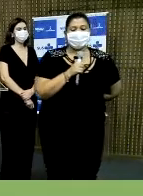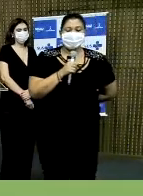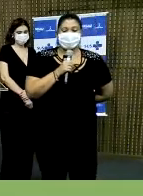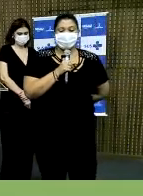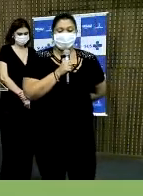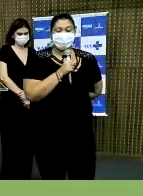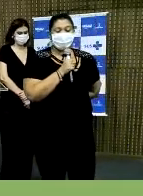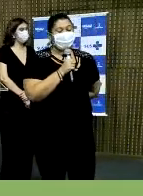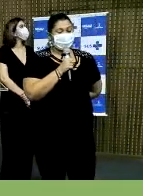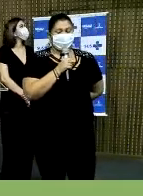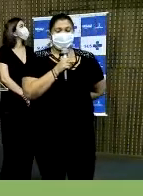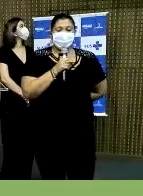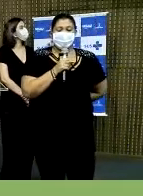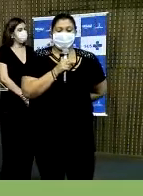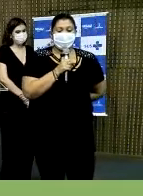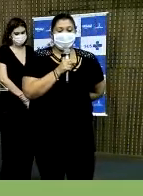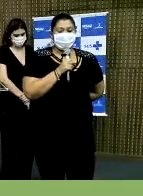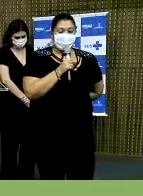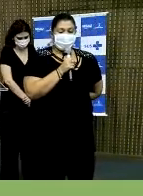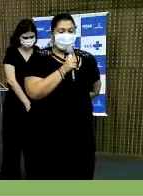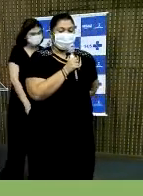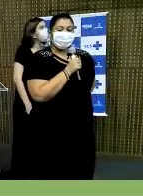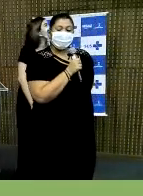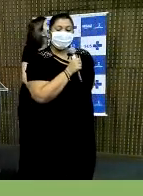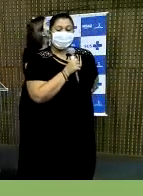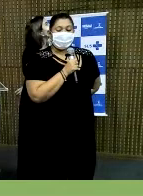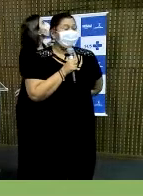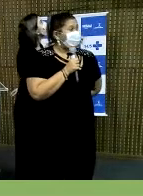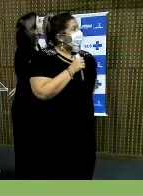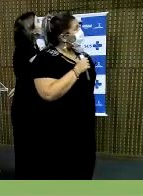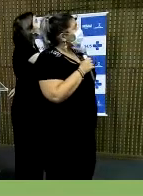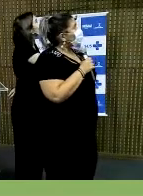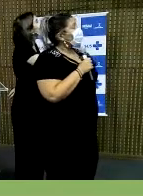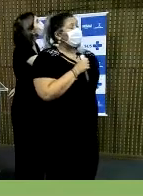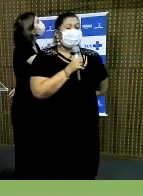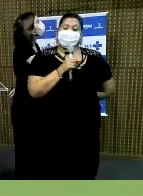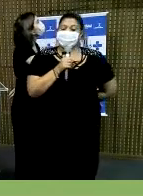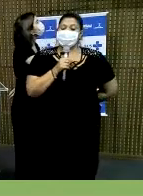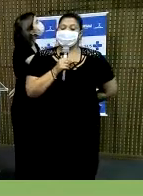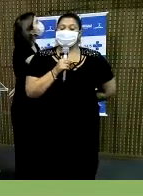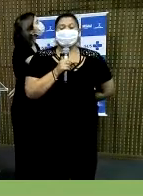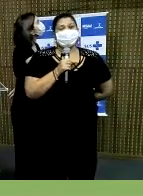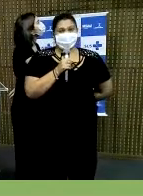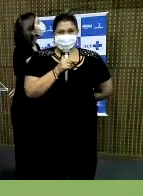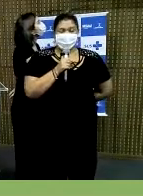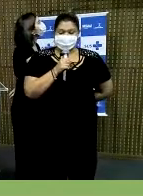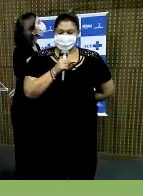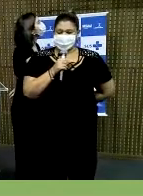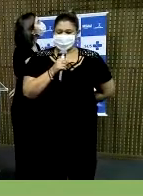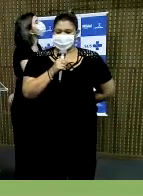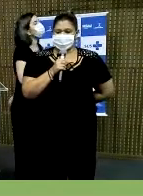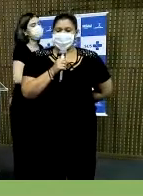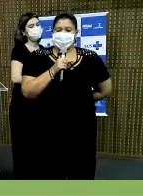Bom, esse é o território do Estrela d'Alva. O Estrela d'Alva, ele começa na Aracruz, onde termina Nova